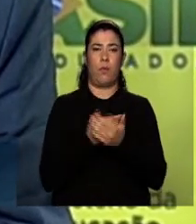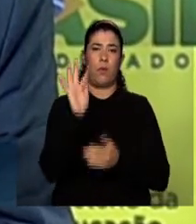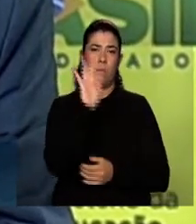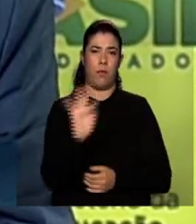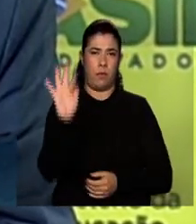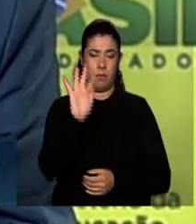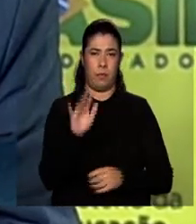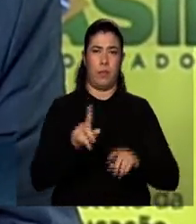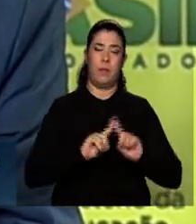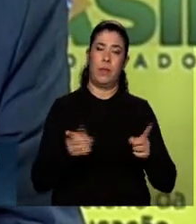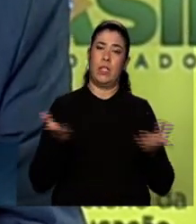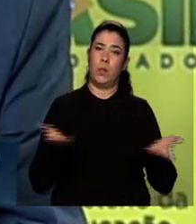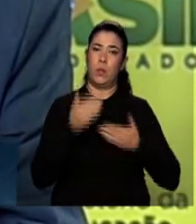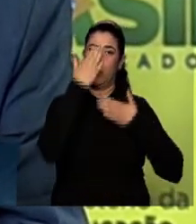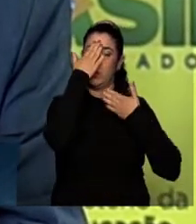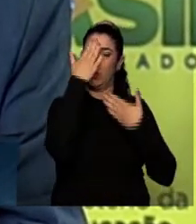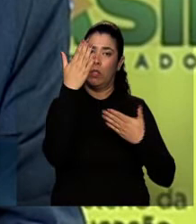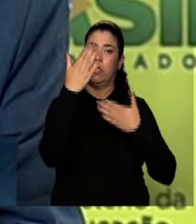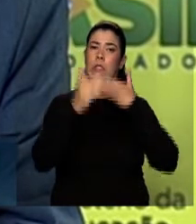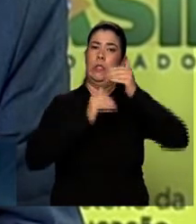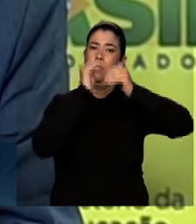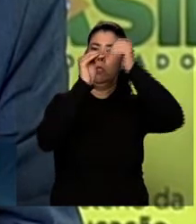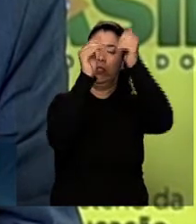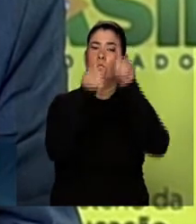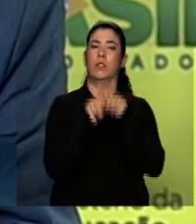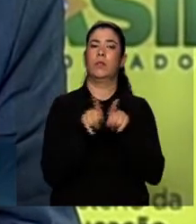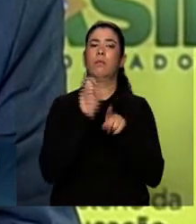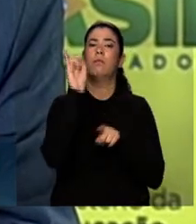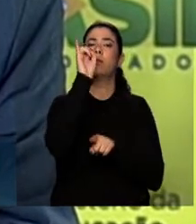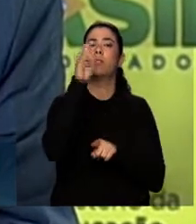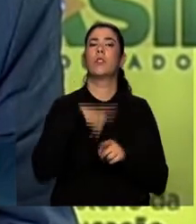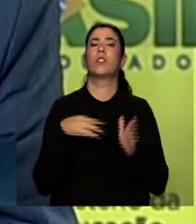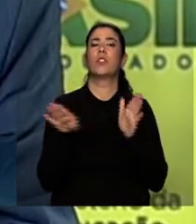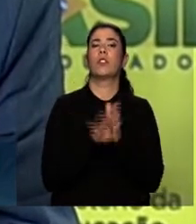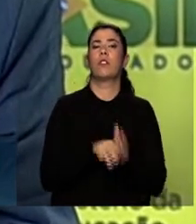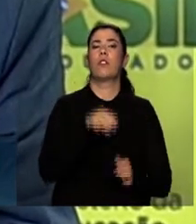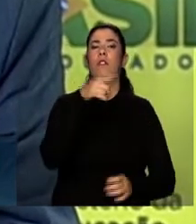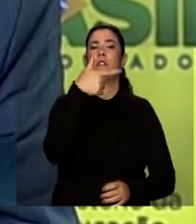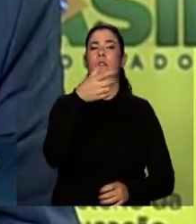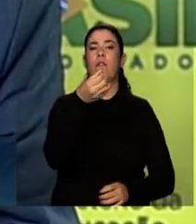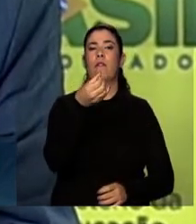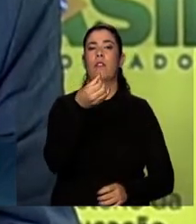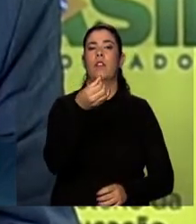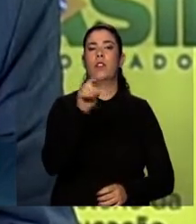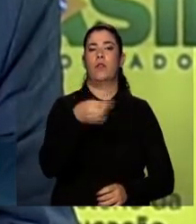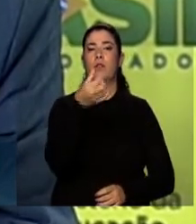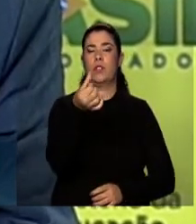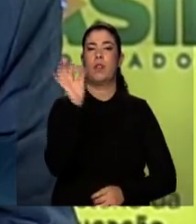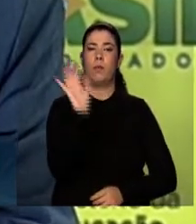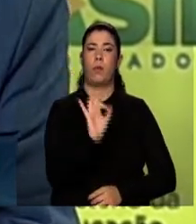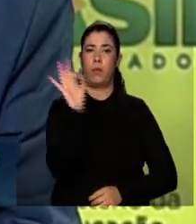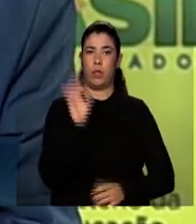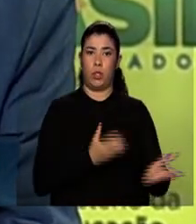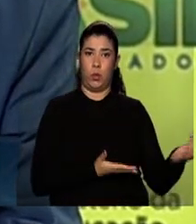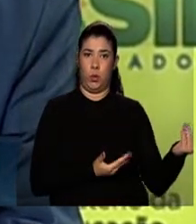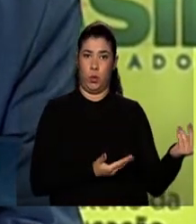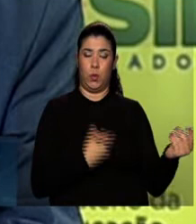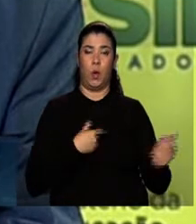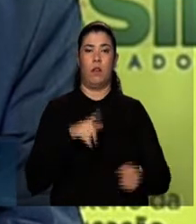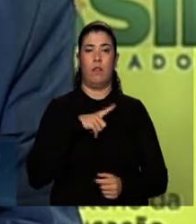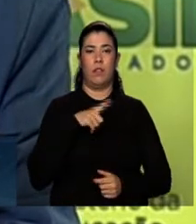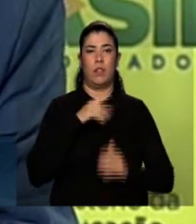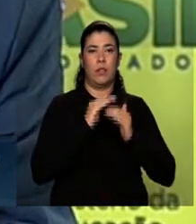Hoje, graças aos avanços realizados, nós chegamos a 20,6% desses jovens, né? Saltamos aí,